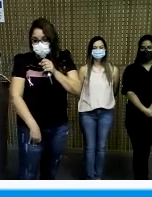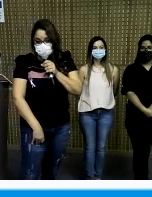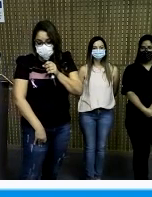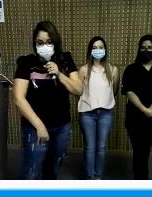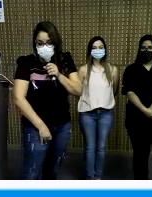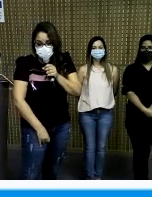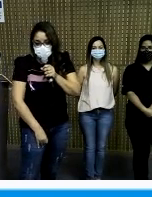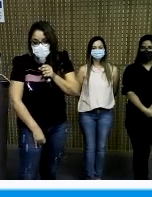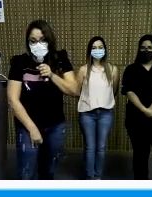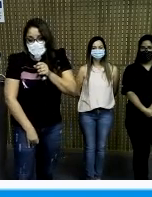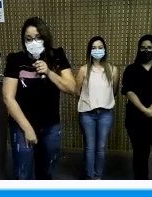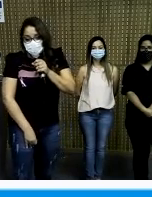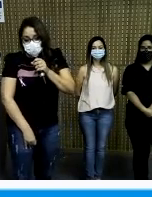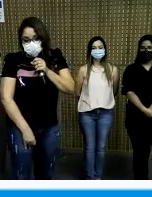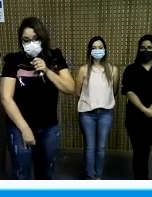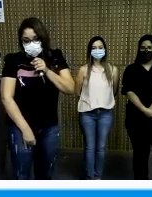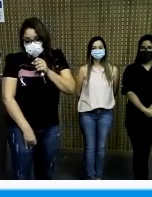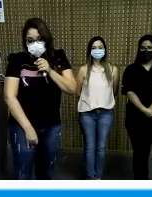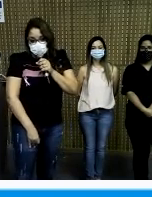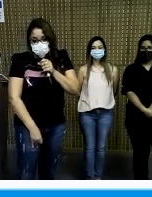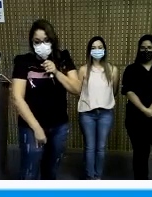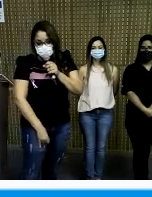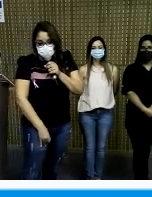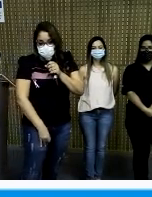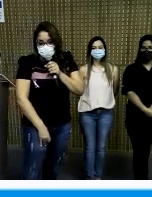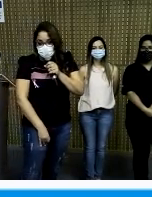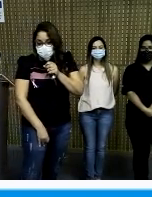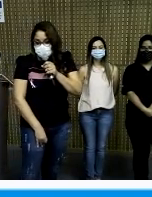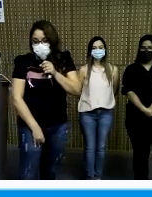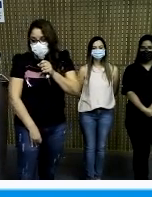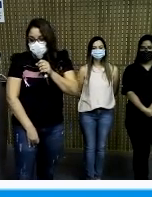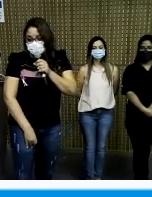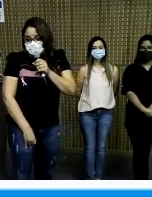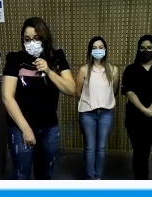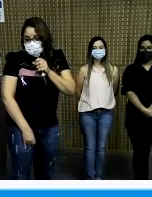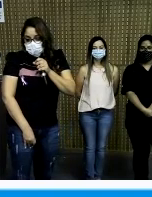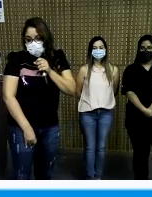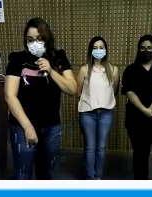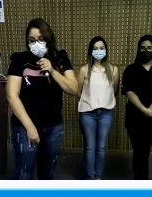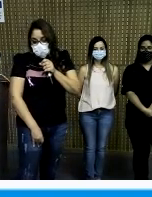para 22%. Na proporção de gestante com atendimento odontológico,